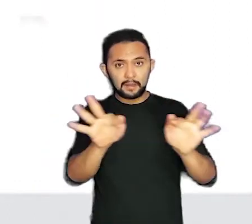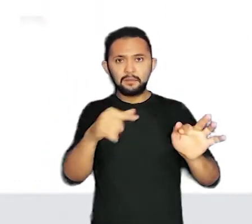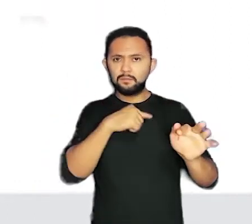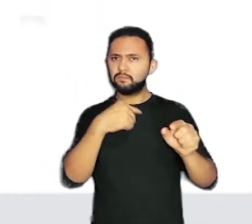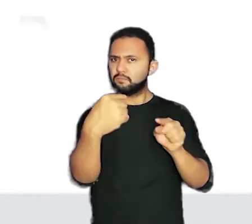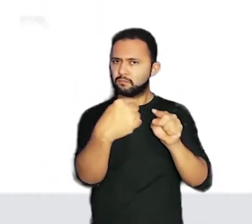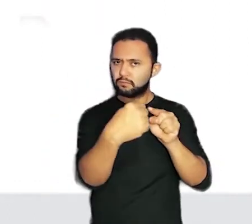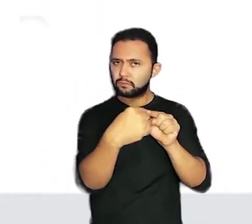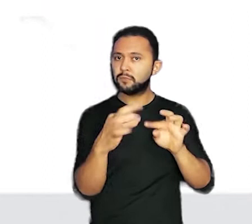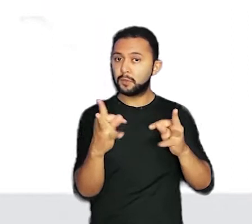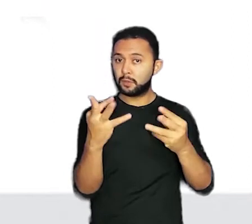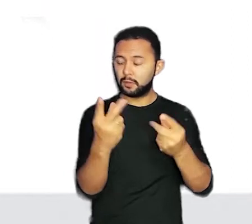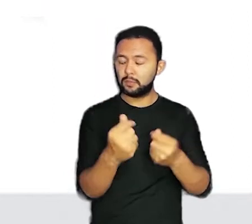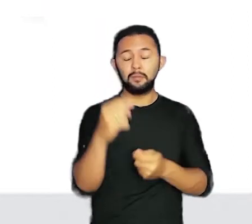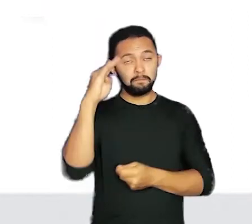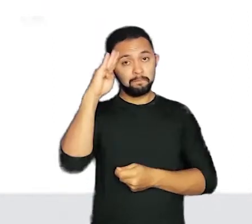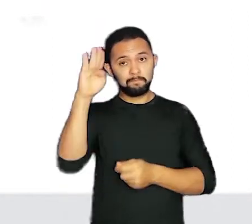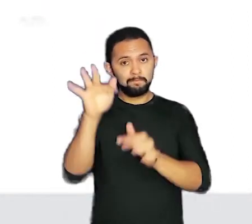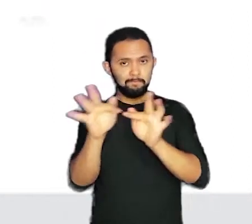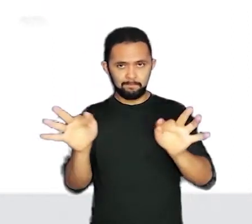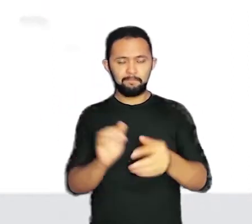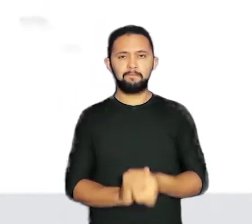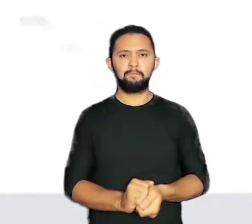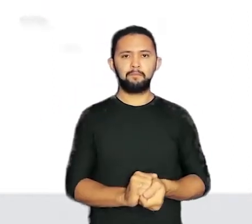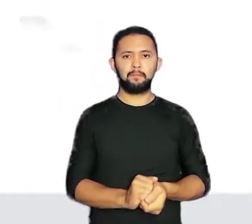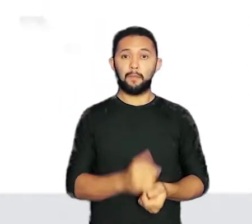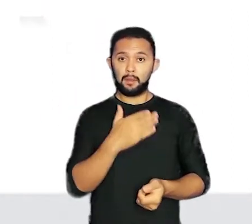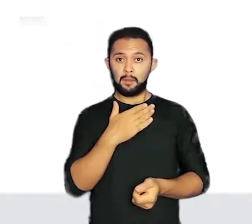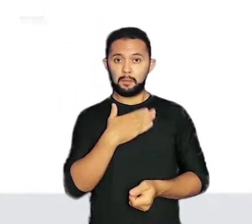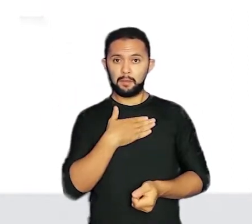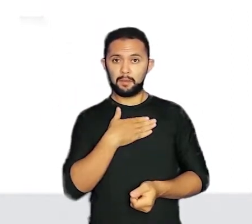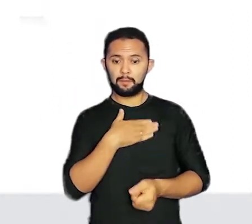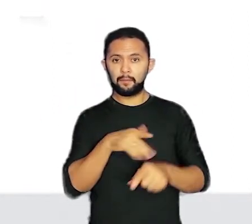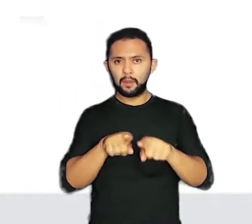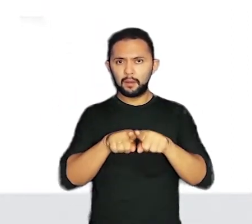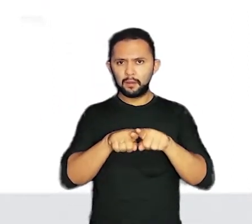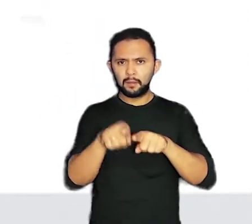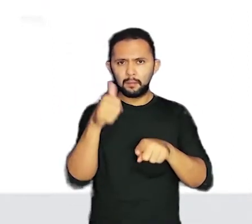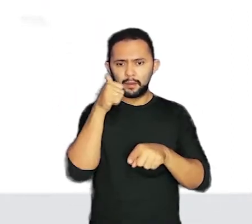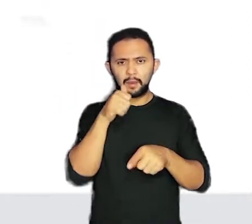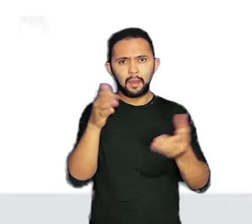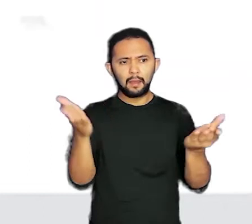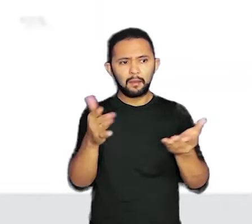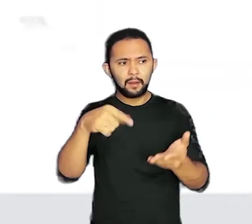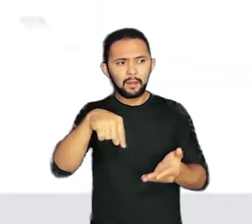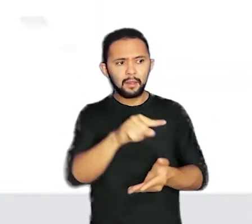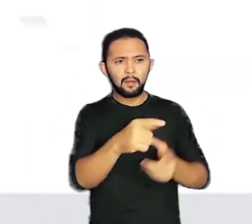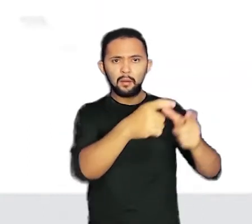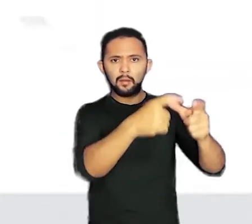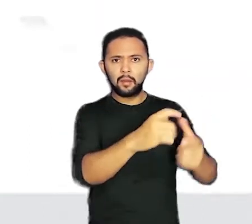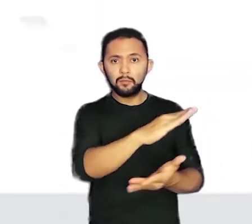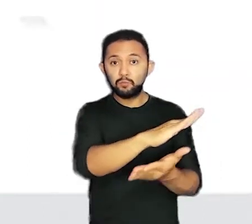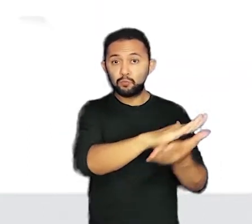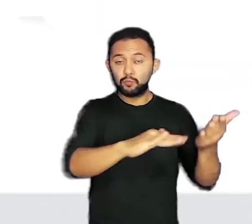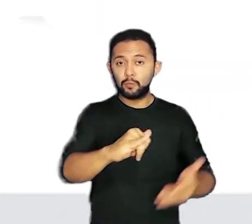também chamo de oração absoluta. Minha irmã vai agora ao aeroporto. Então eu tenho o verbo